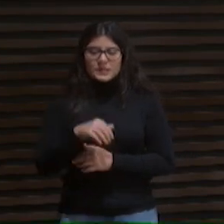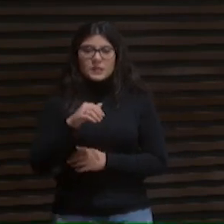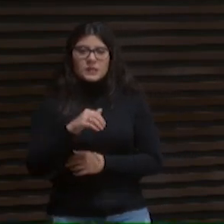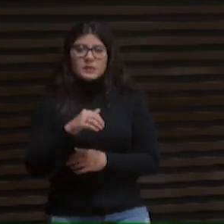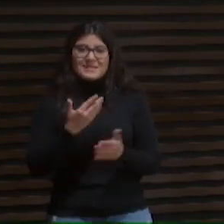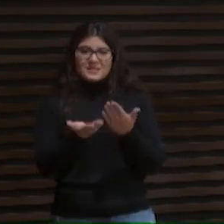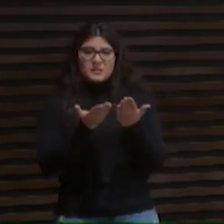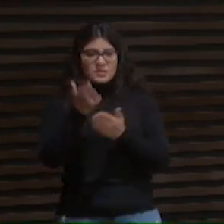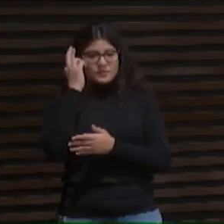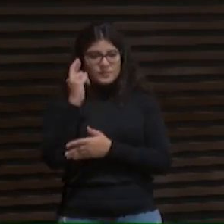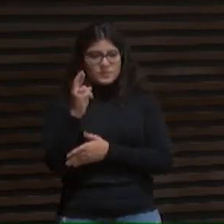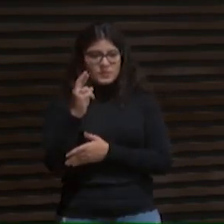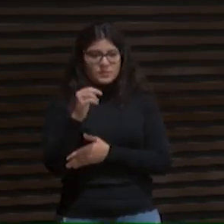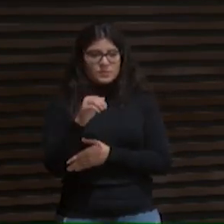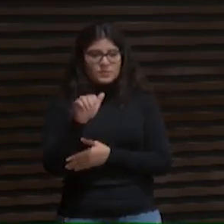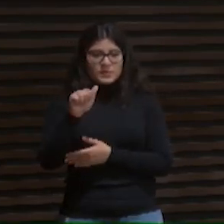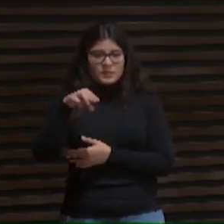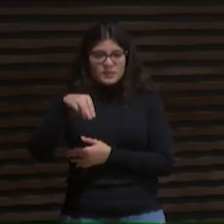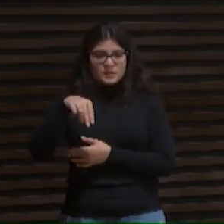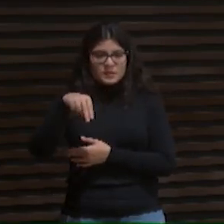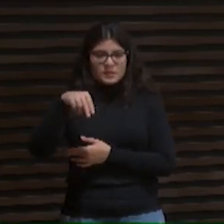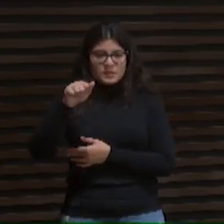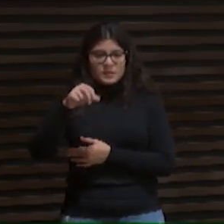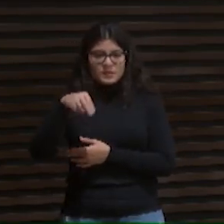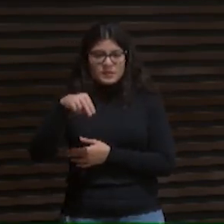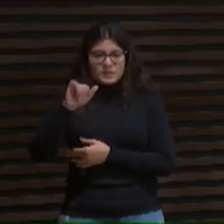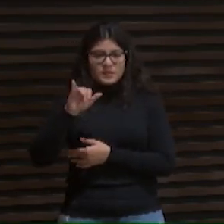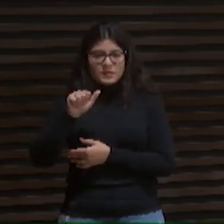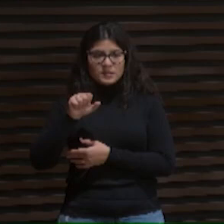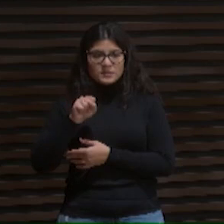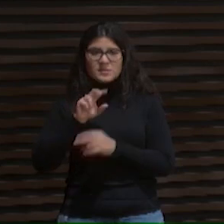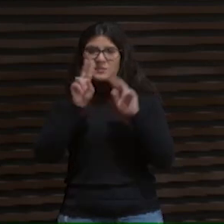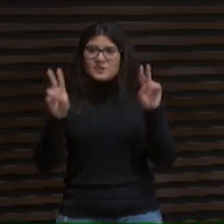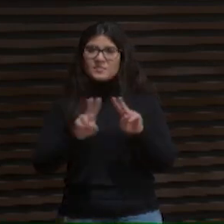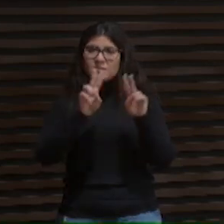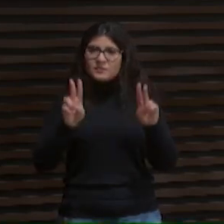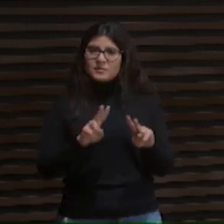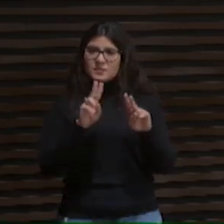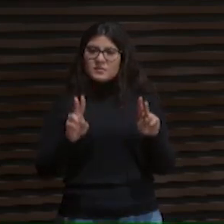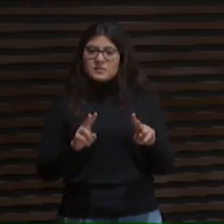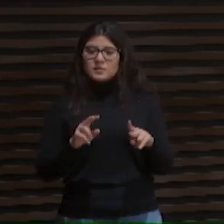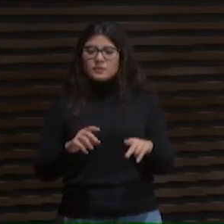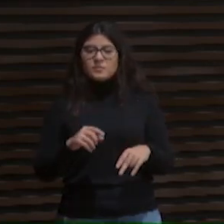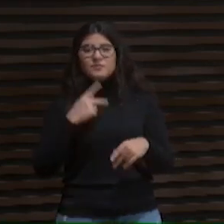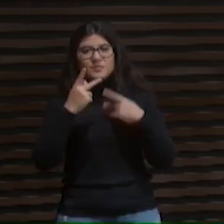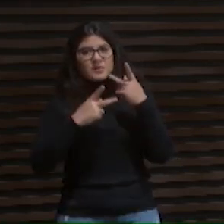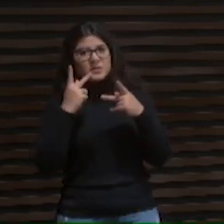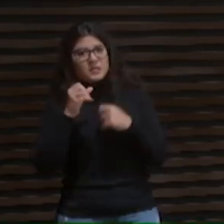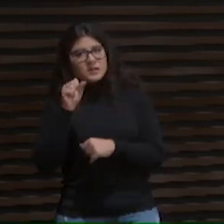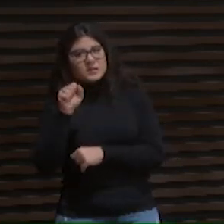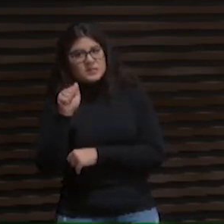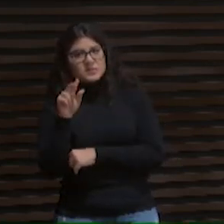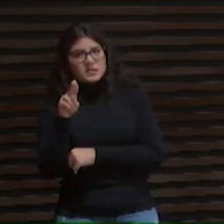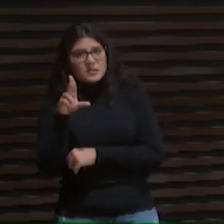em Damasco, tem uma visão em que é dito para ele até Saulo, e ele fala: mas como assim?